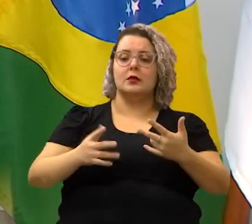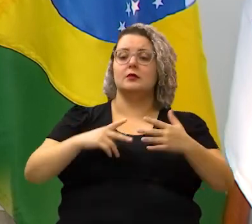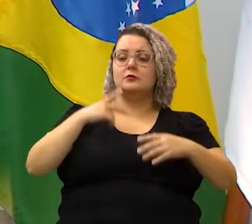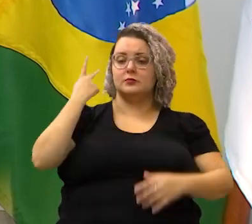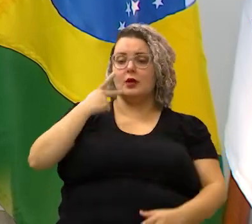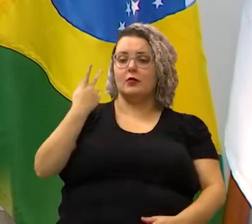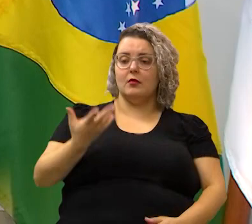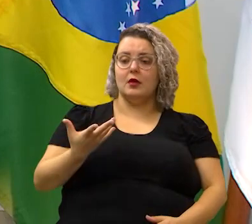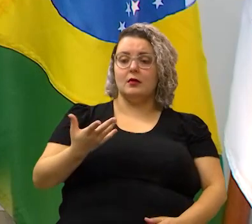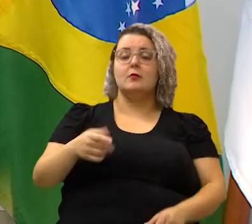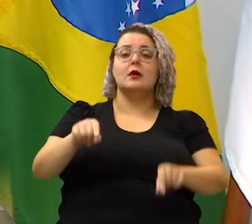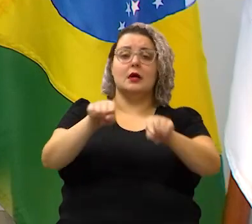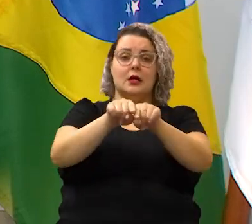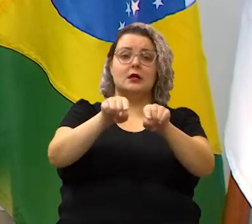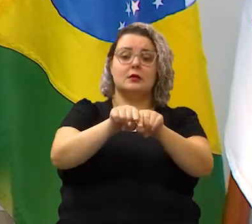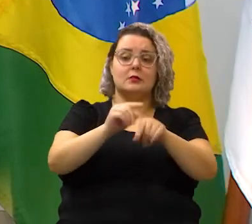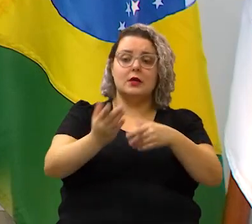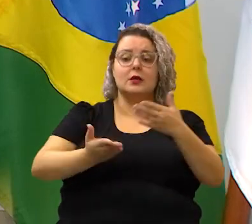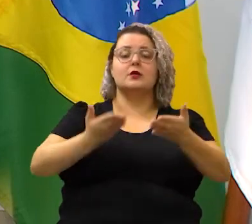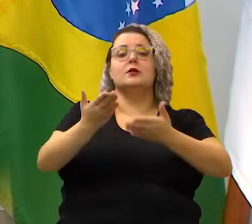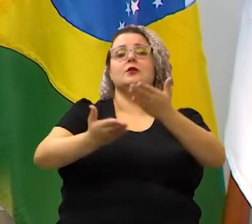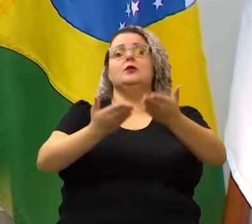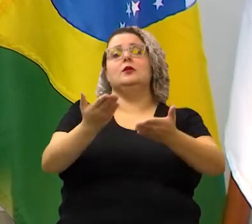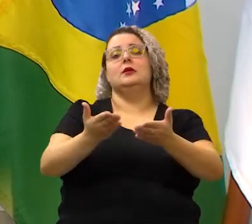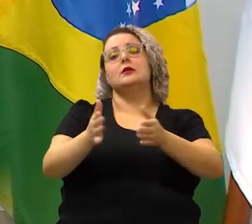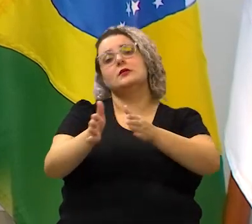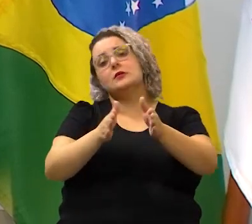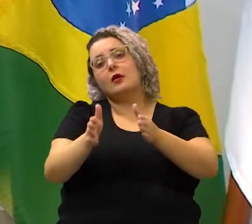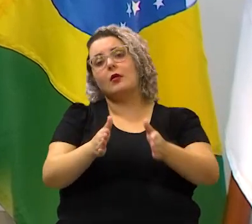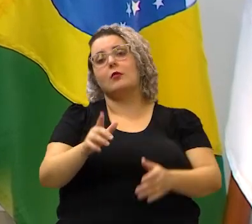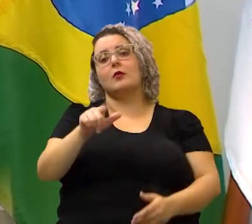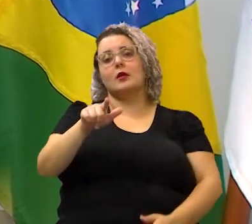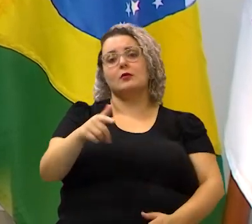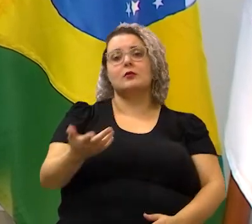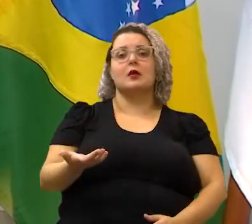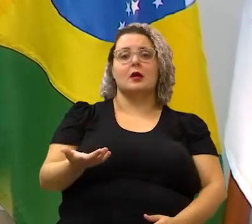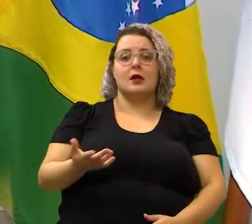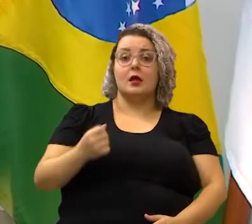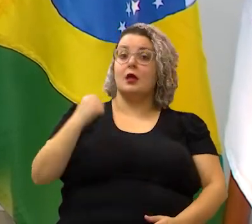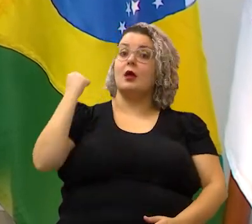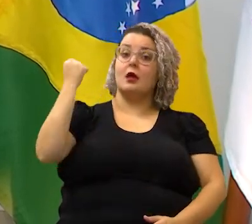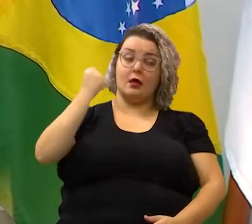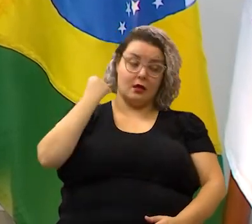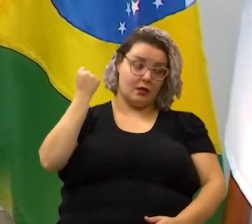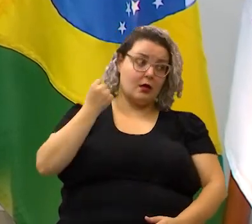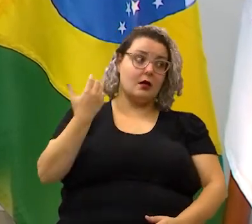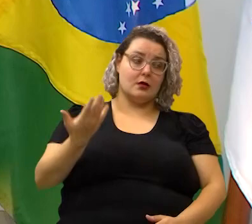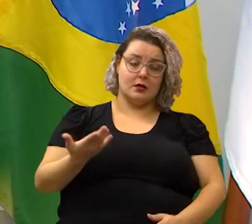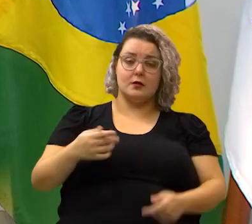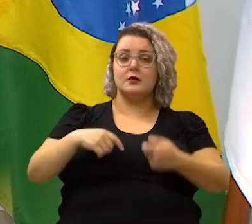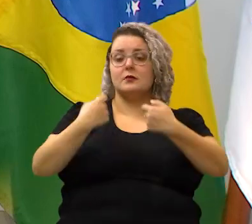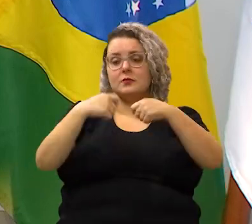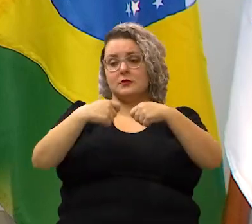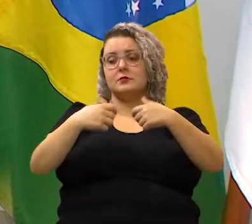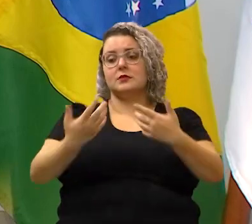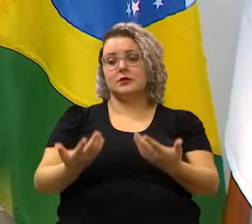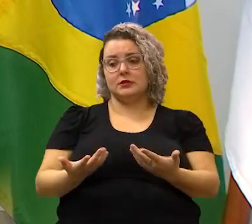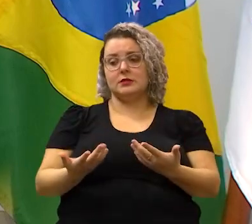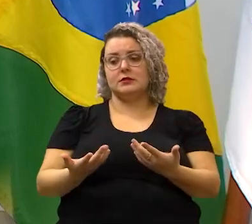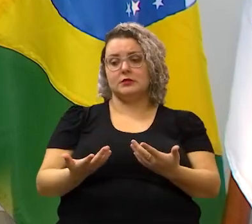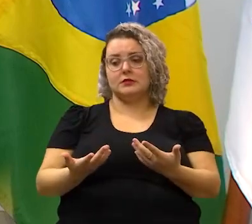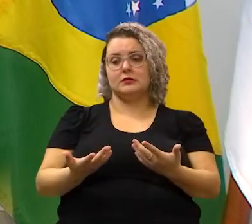para também Cuidar dessa situação que é gravíssima e